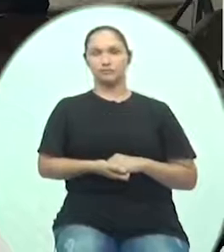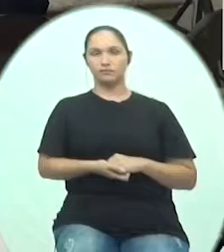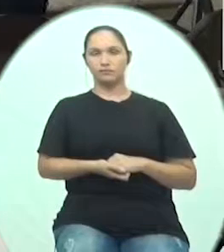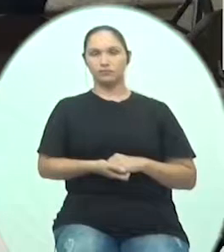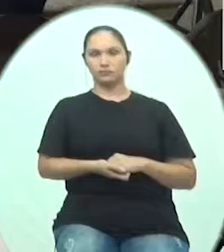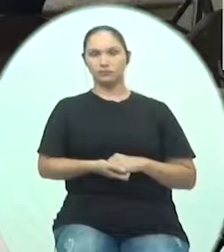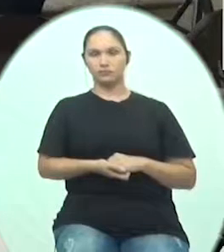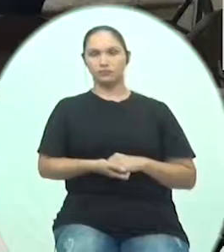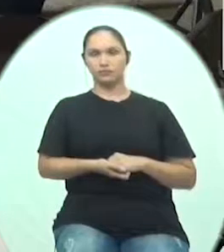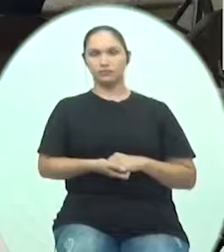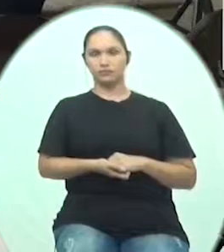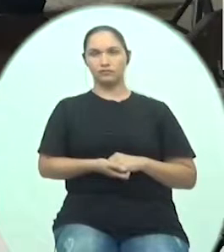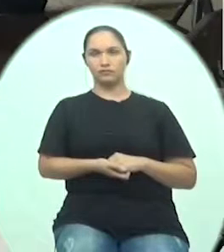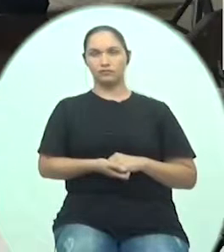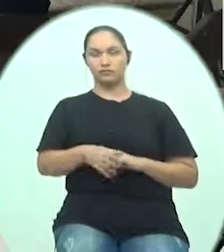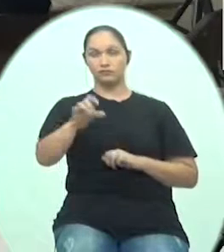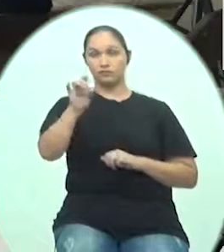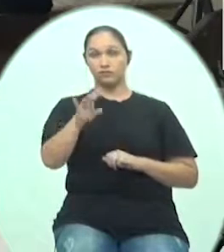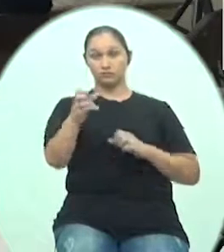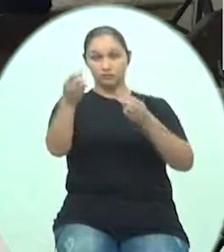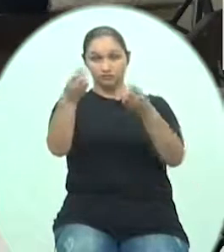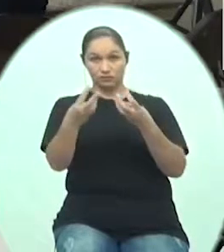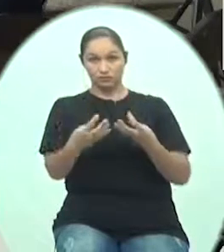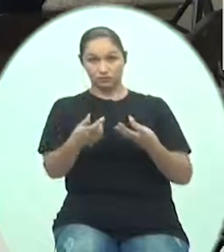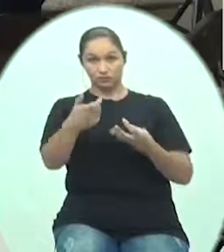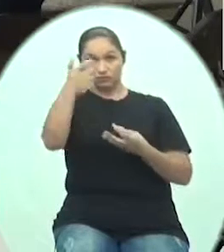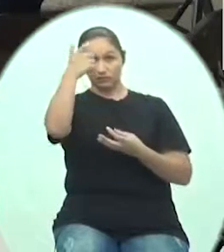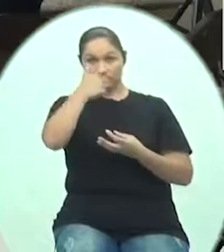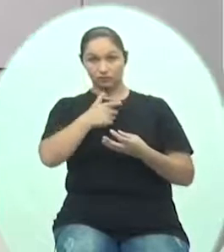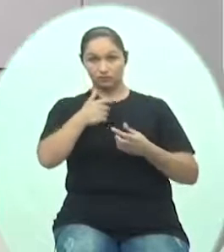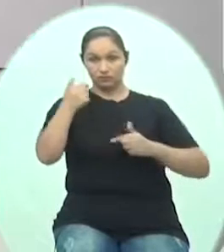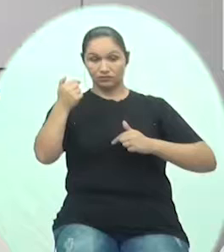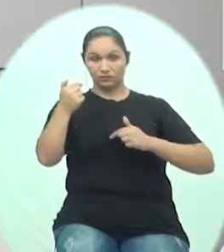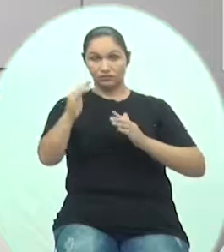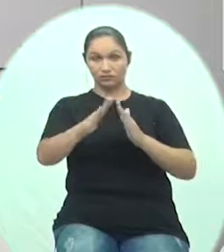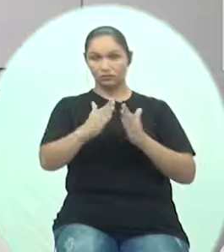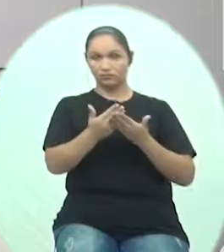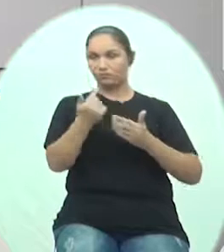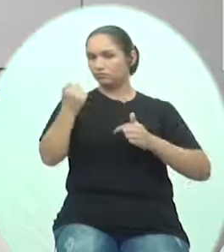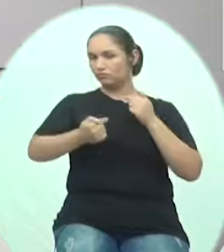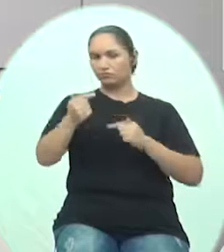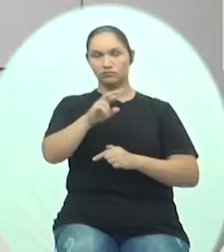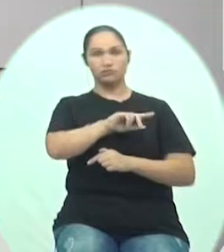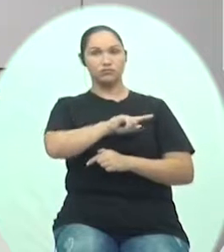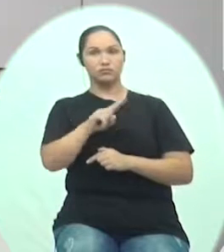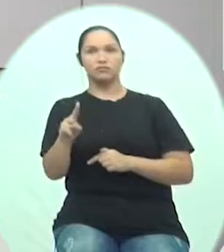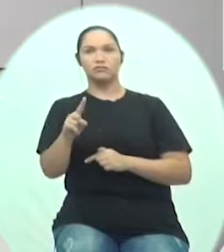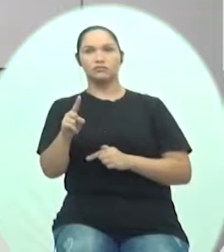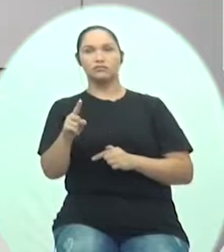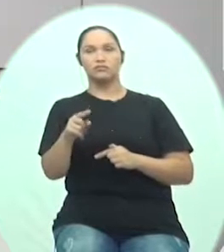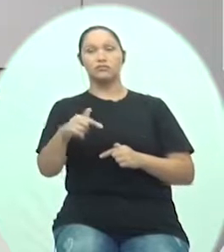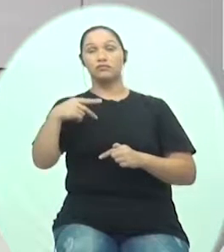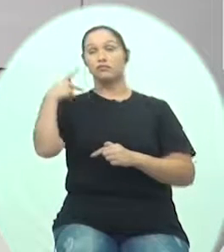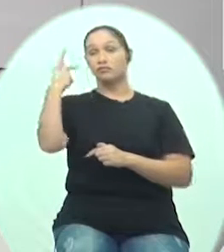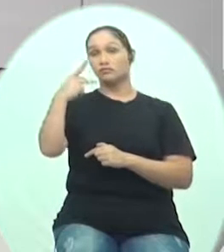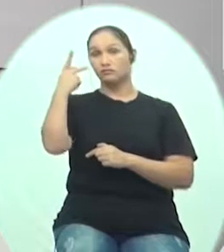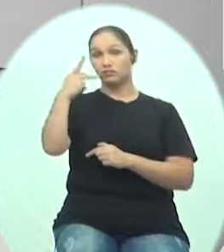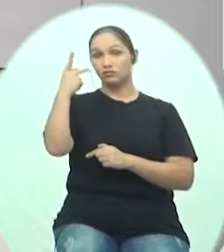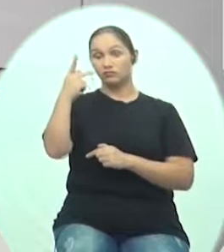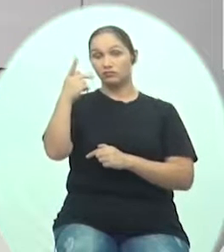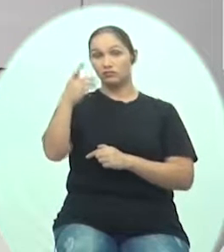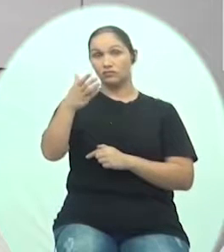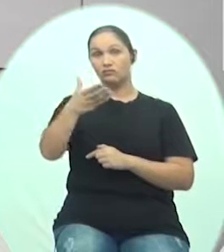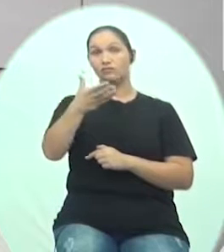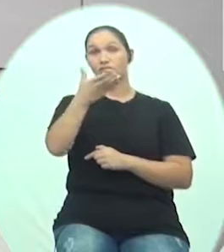Silveira só para jar eu não discuti o meu requerimento 133/2020 sobre as políticas dos idosos que eu tive que sair para dar uma